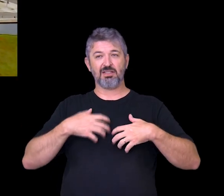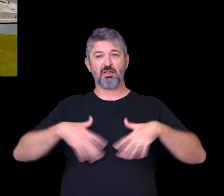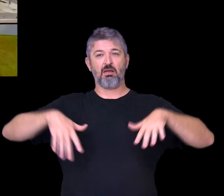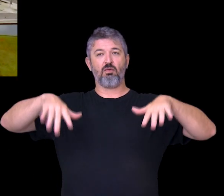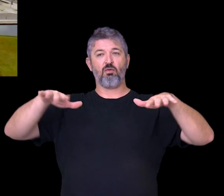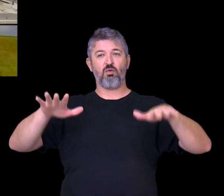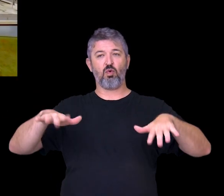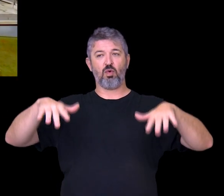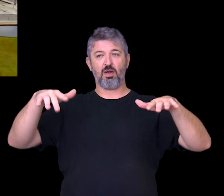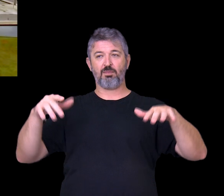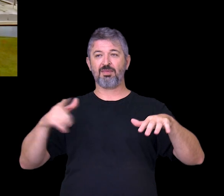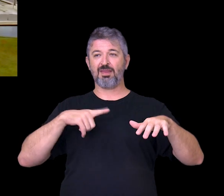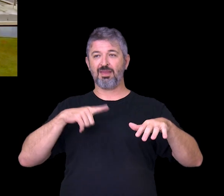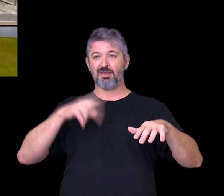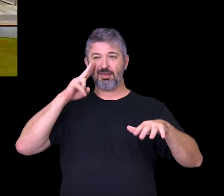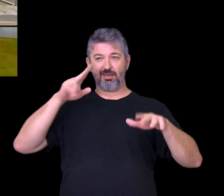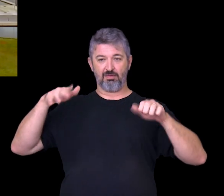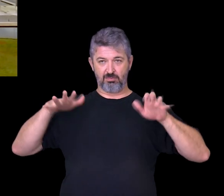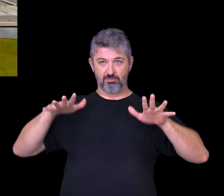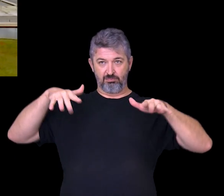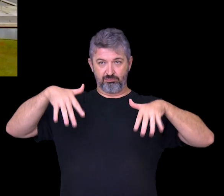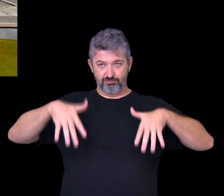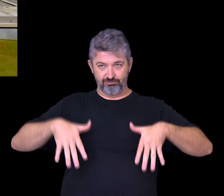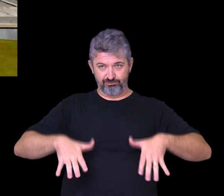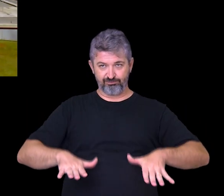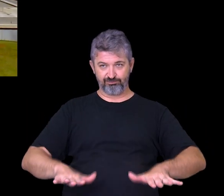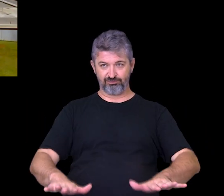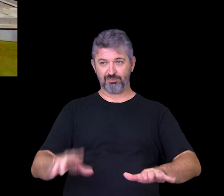cria essa depressão. Brasília é muito plano e de longe